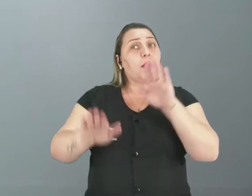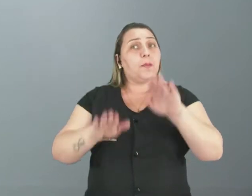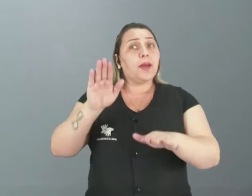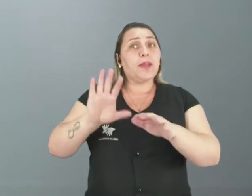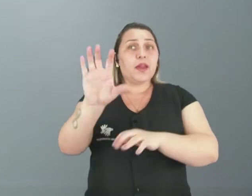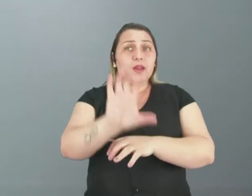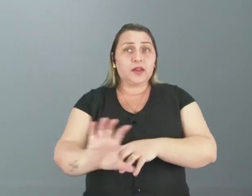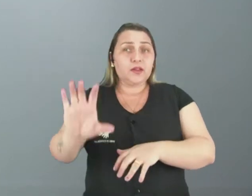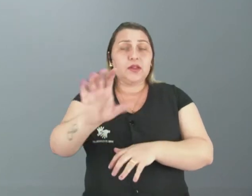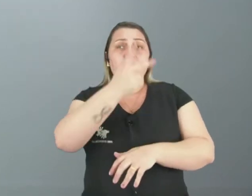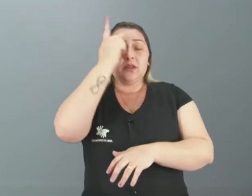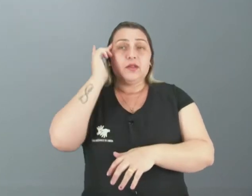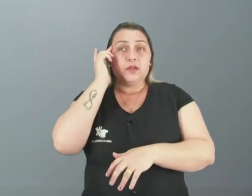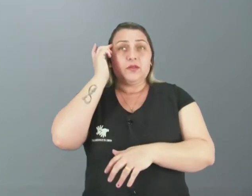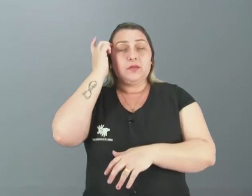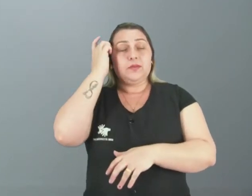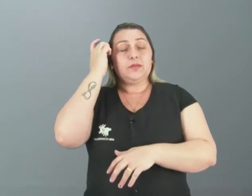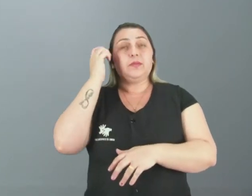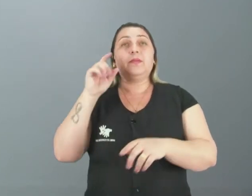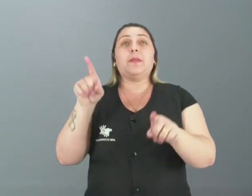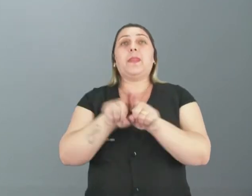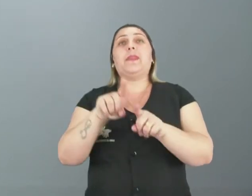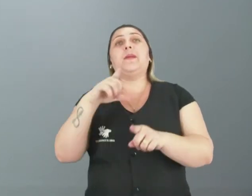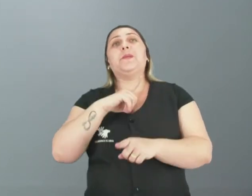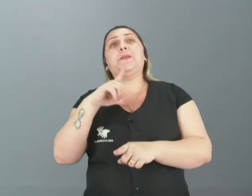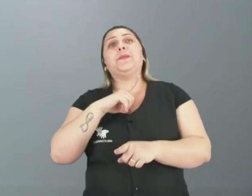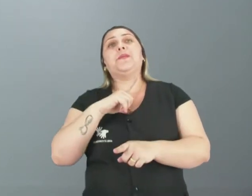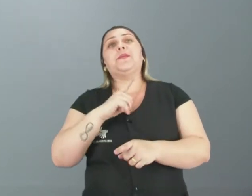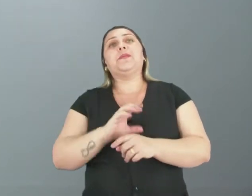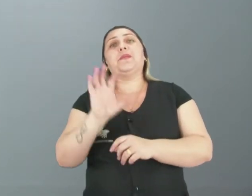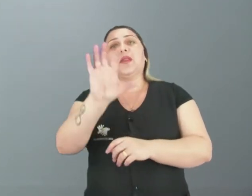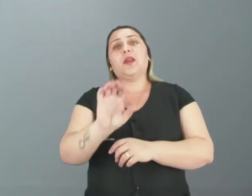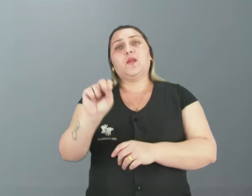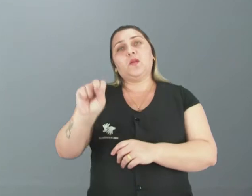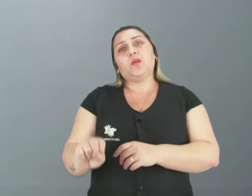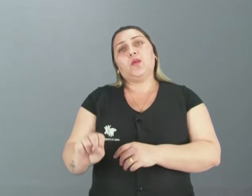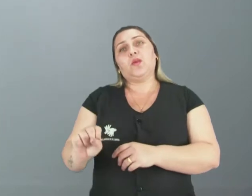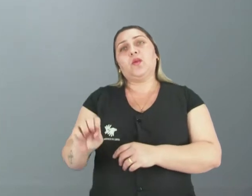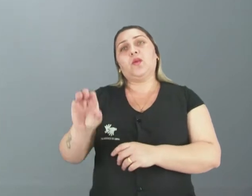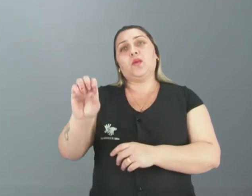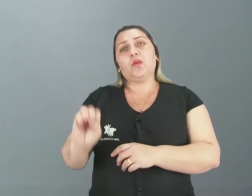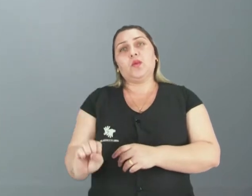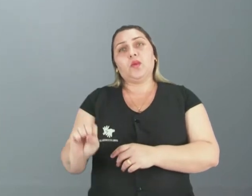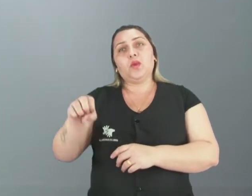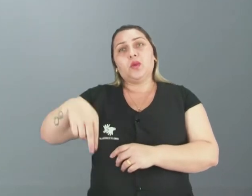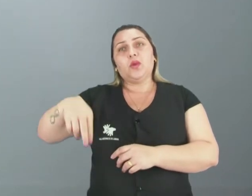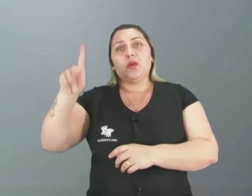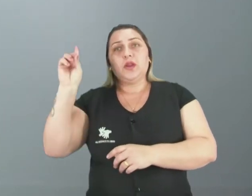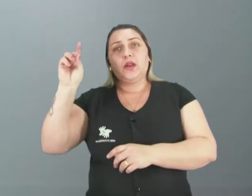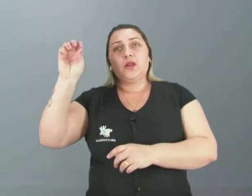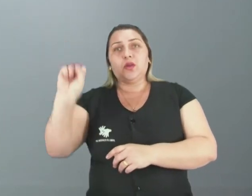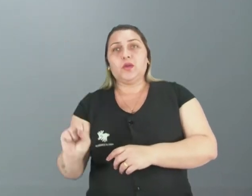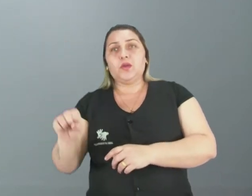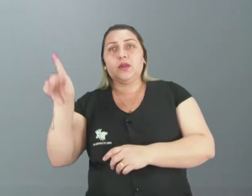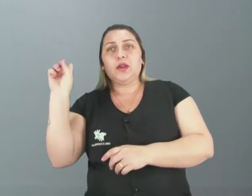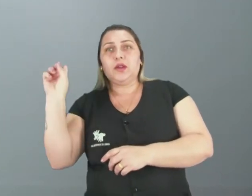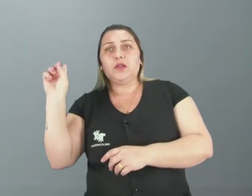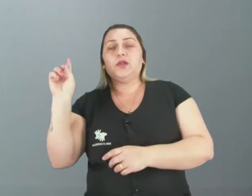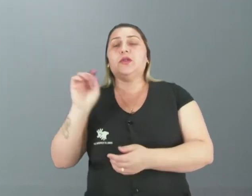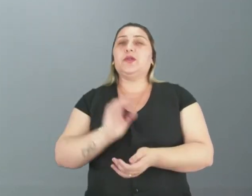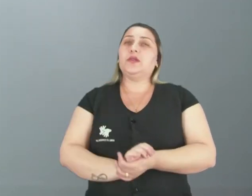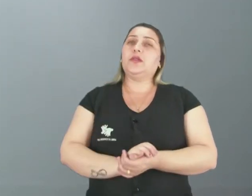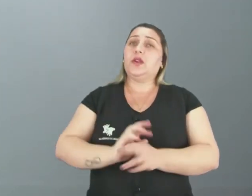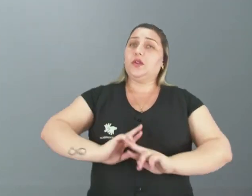que a pessoa está, né? Como temos o caso aí da região sul, da região nordeste, da região sudeste, por aí adiante, né?